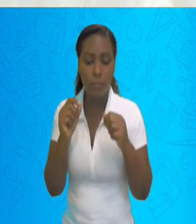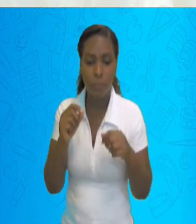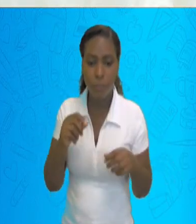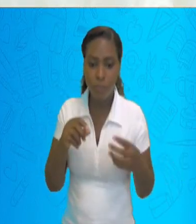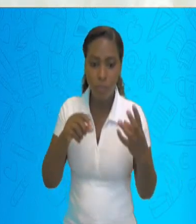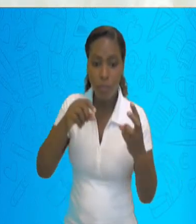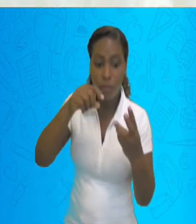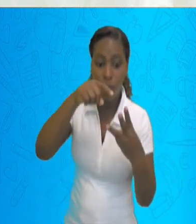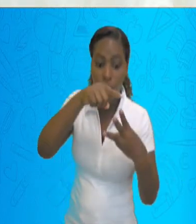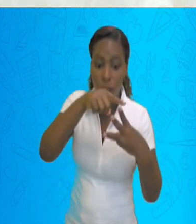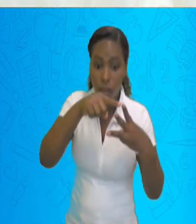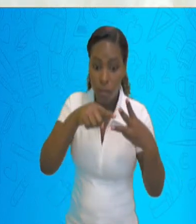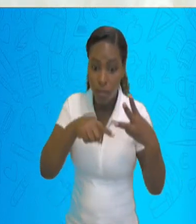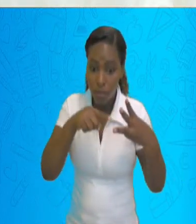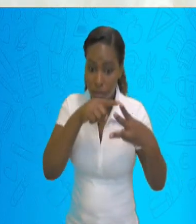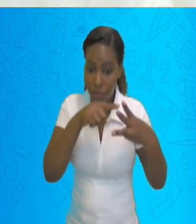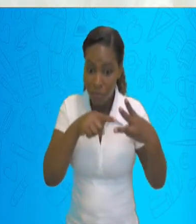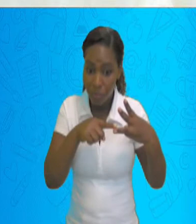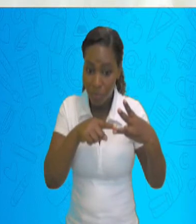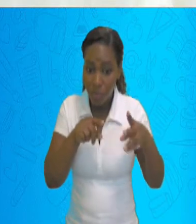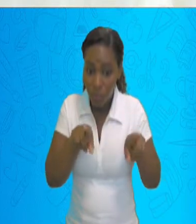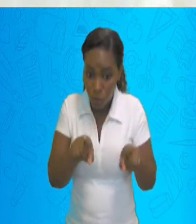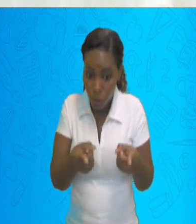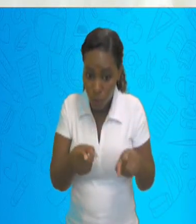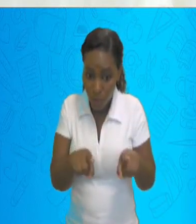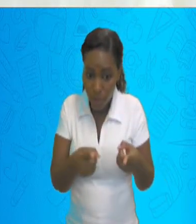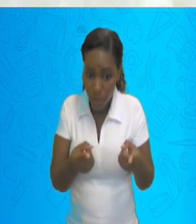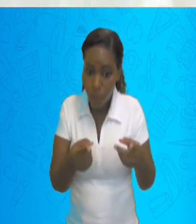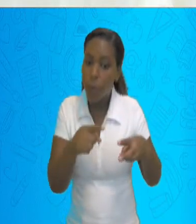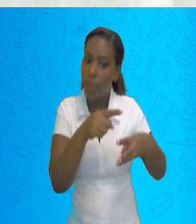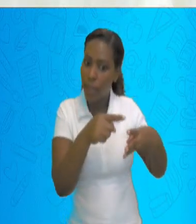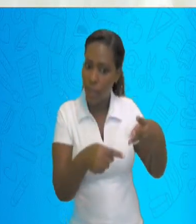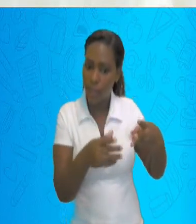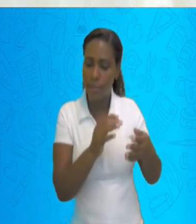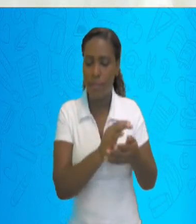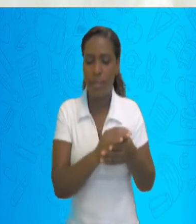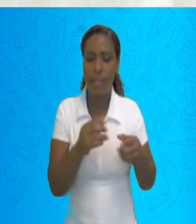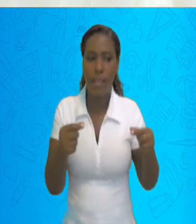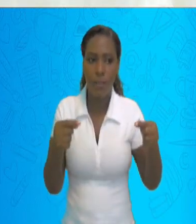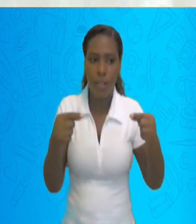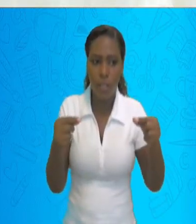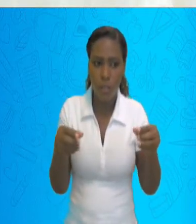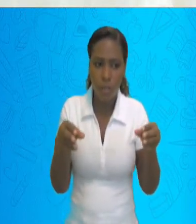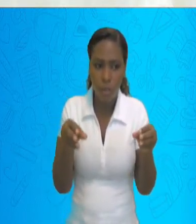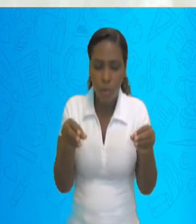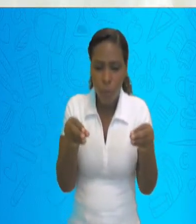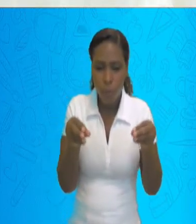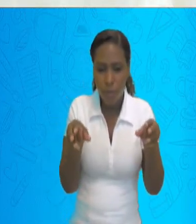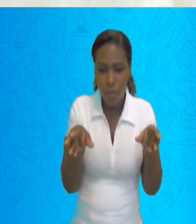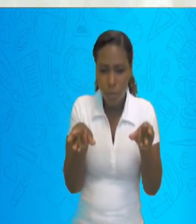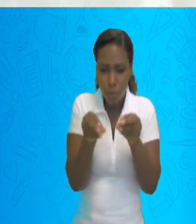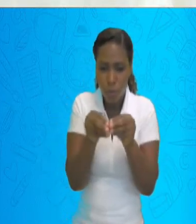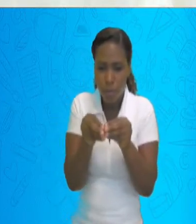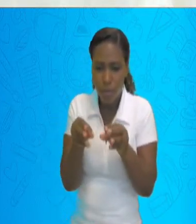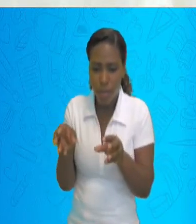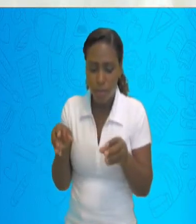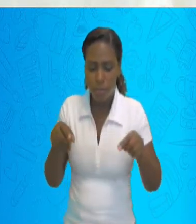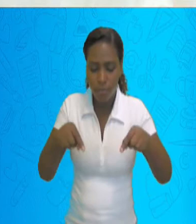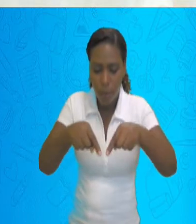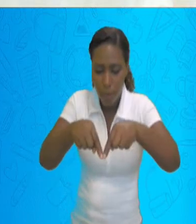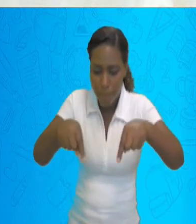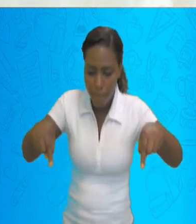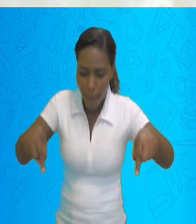eu estou pegando aqui os palitos e o que a gente já pode colocar aqui como informação? As balas, elas são